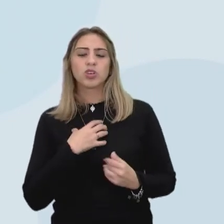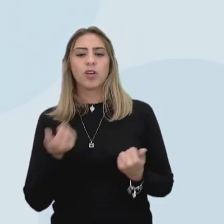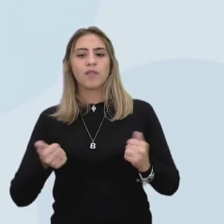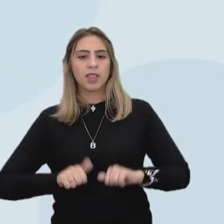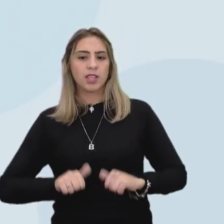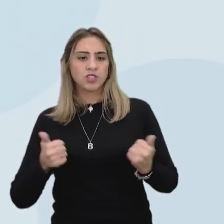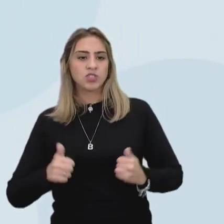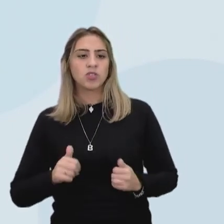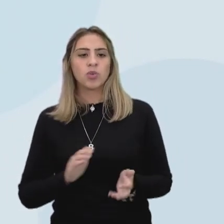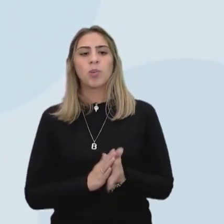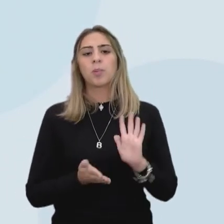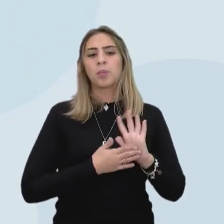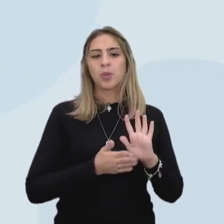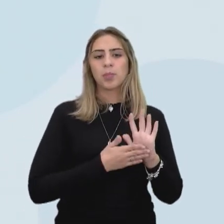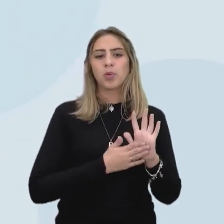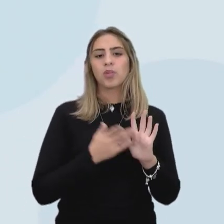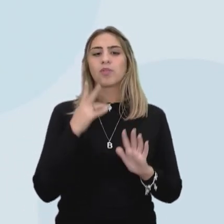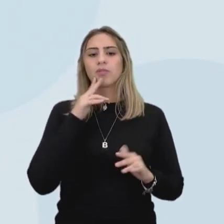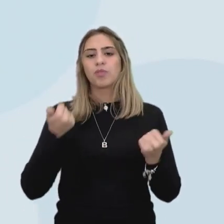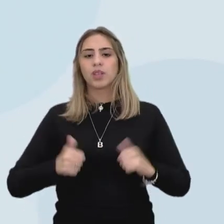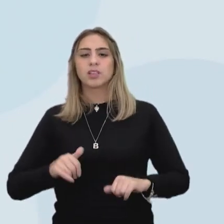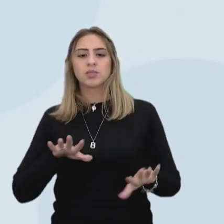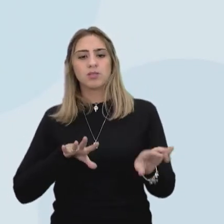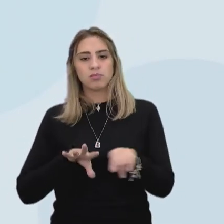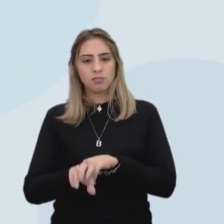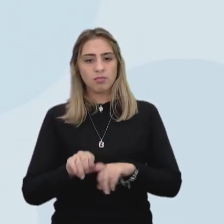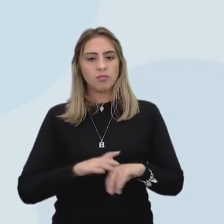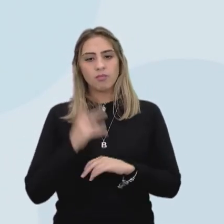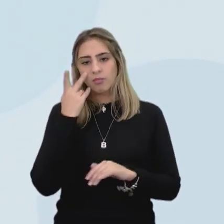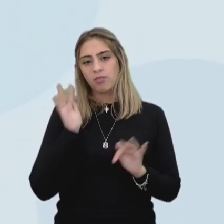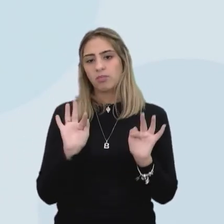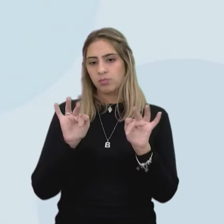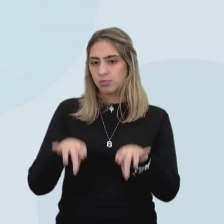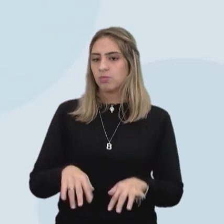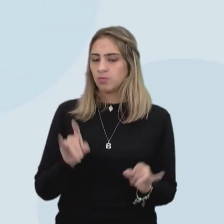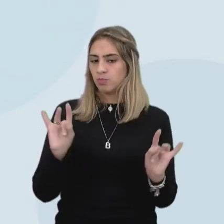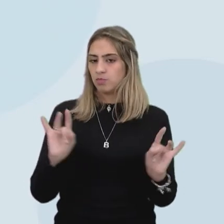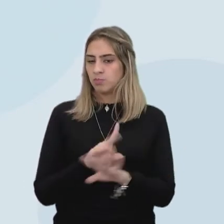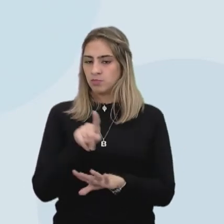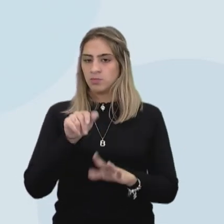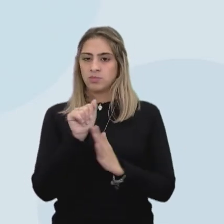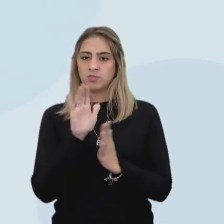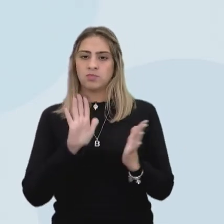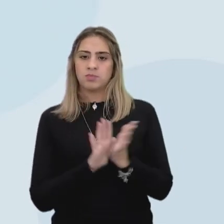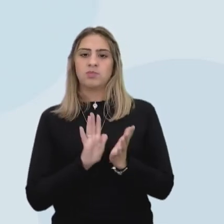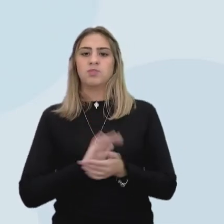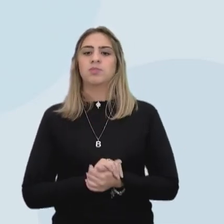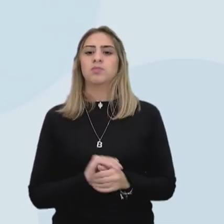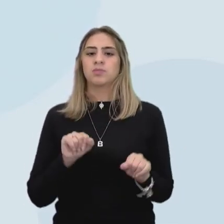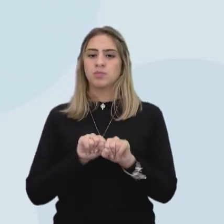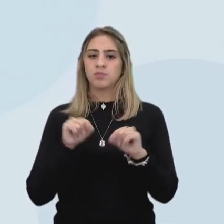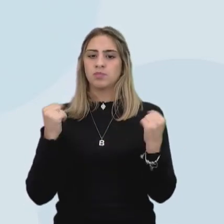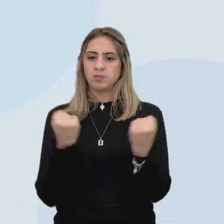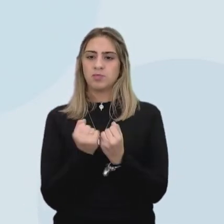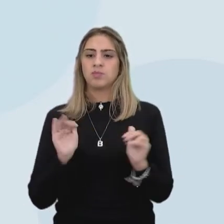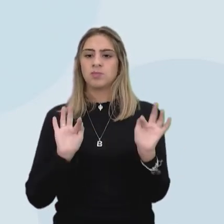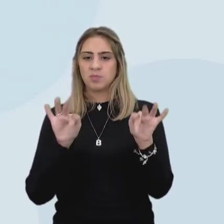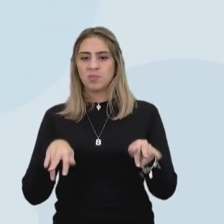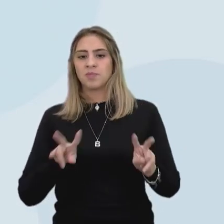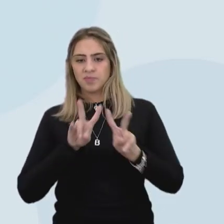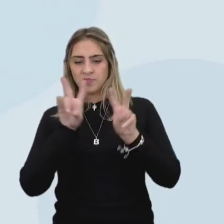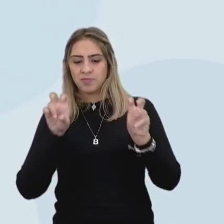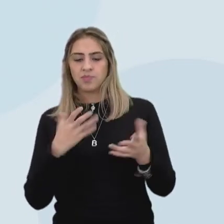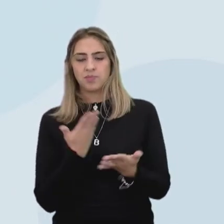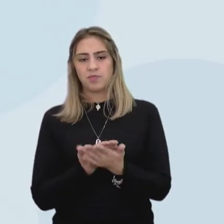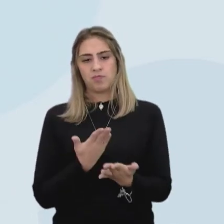meio avaliativo, propondo ainda uma avaliação formativa ao final desse percurso,